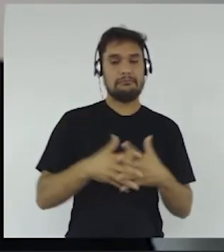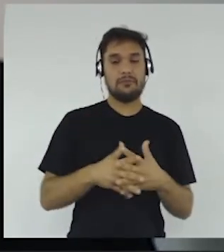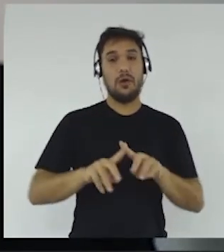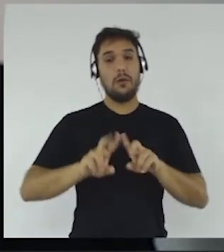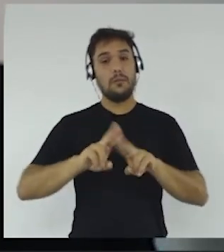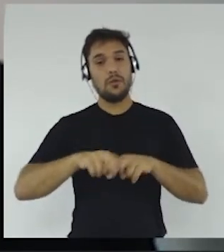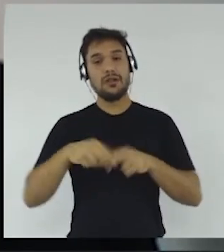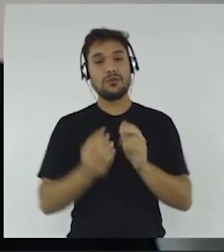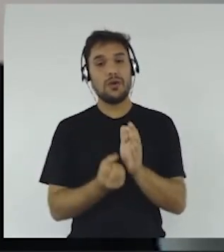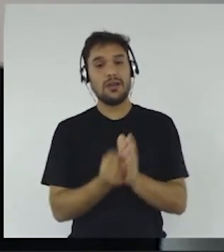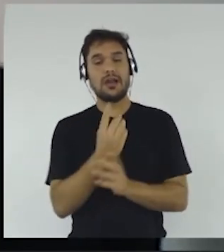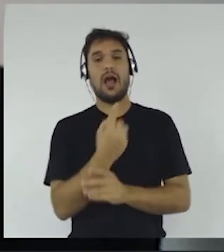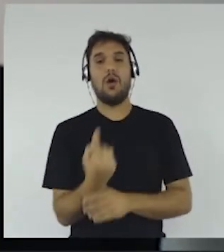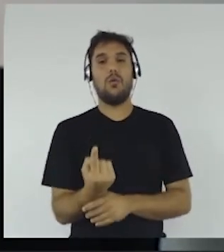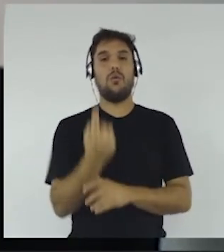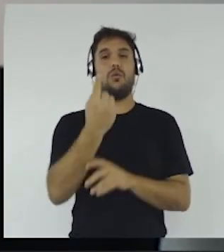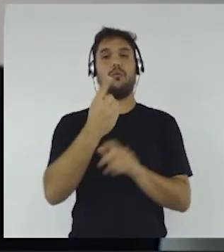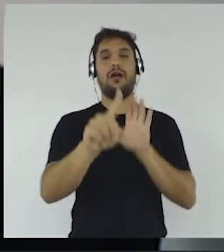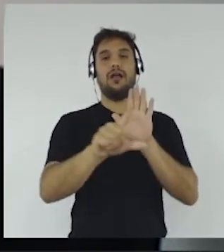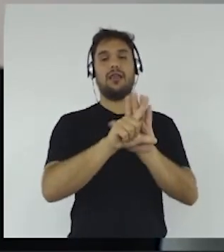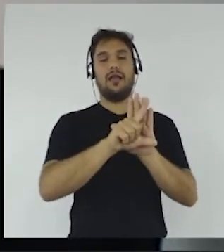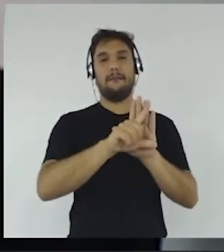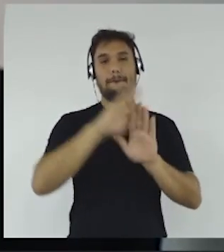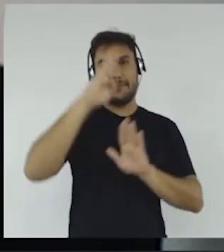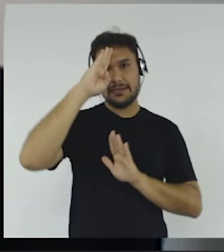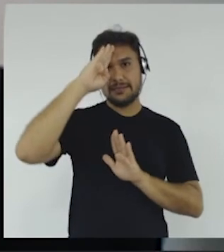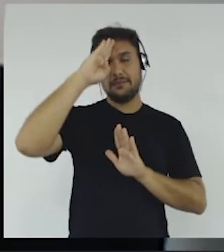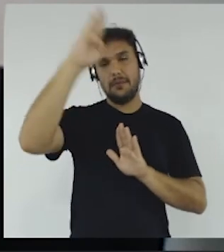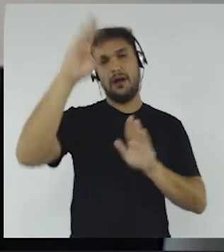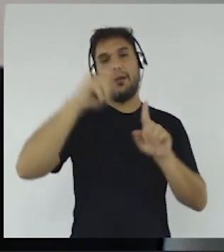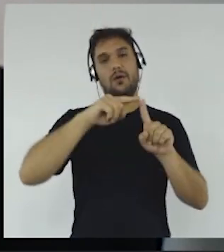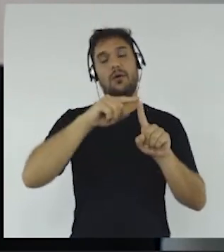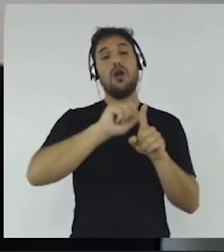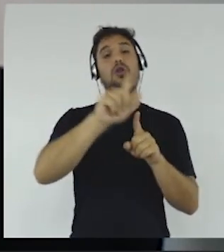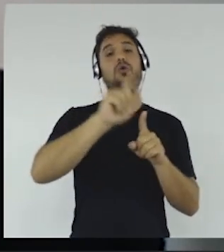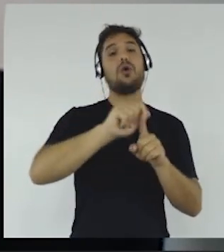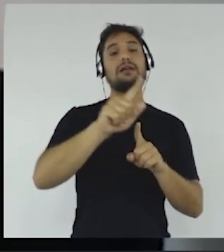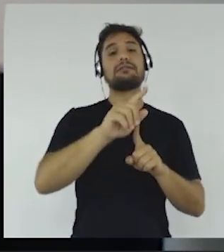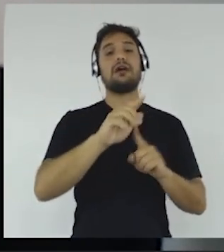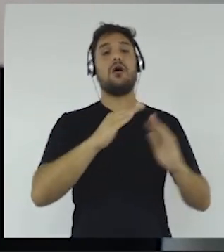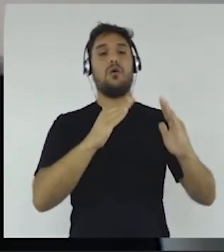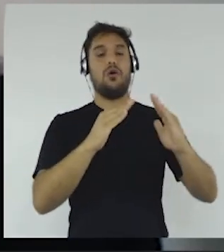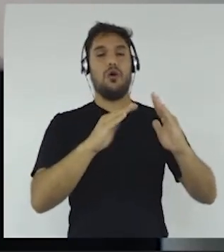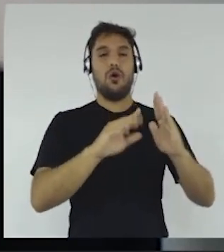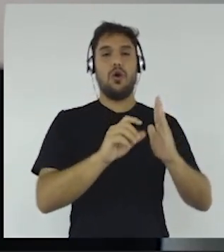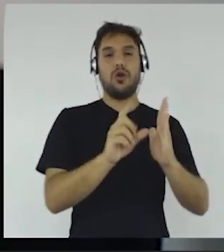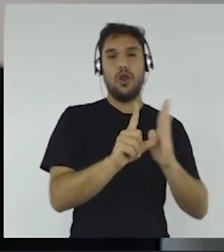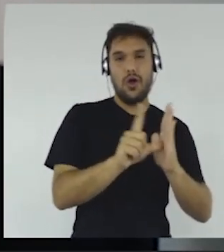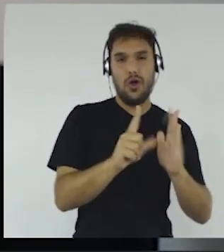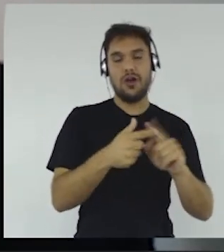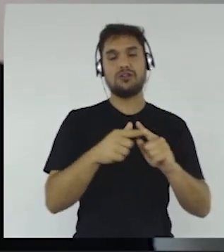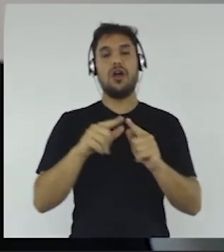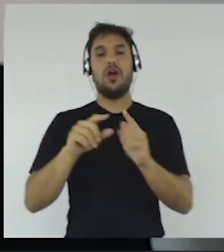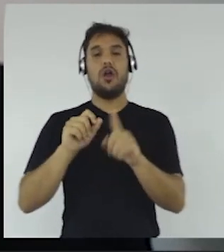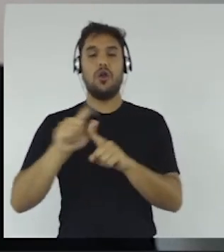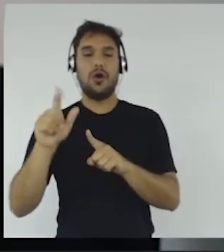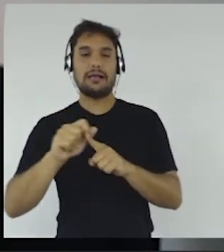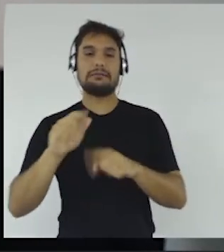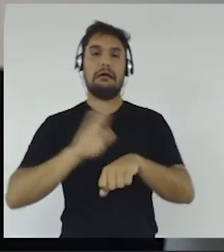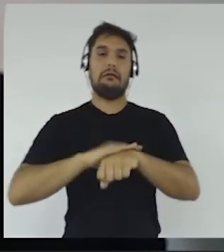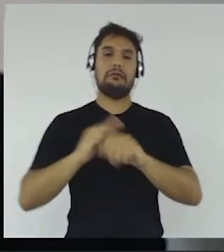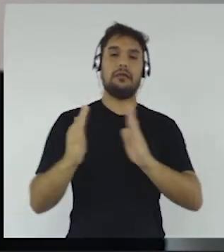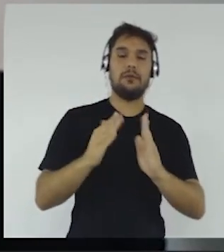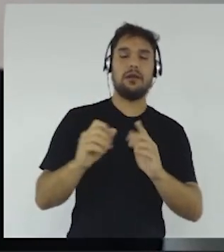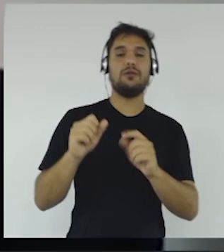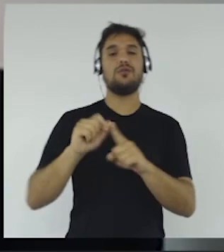uma lei única que englobasse a locação residencial, a locação não residencial, a locação para temporada, o que,